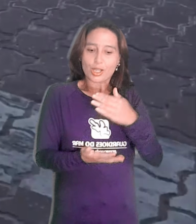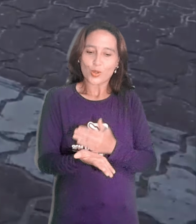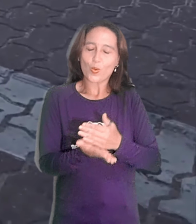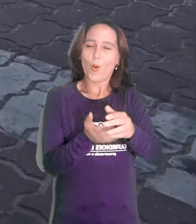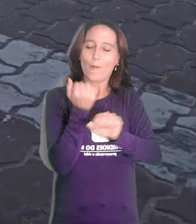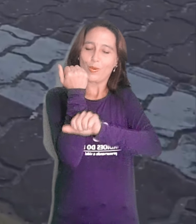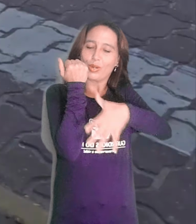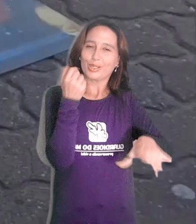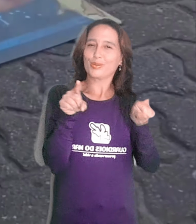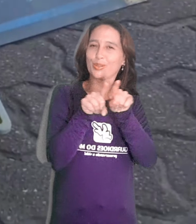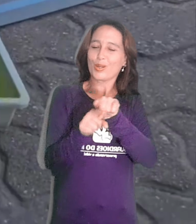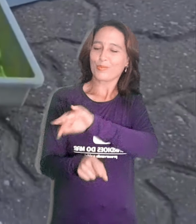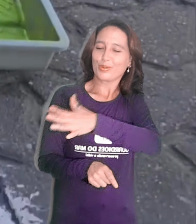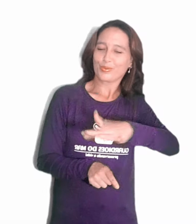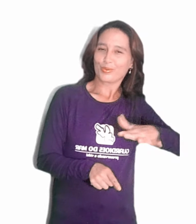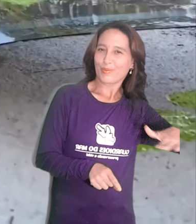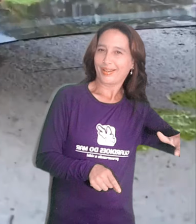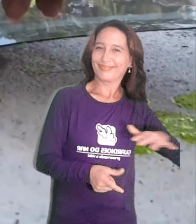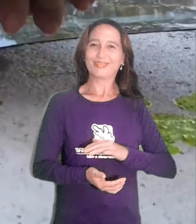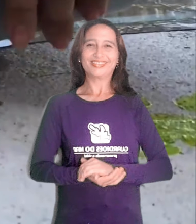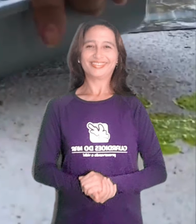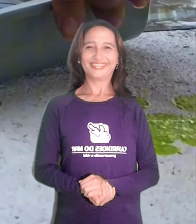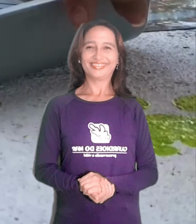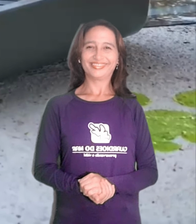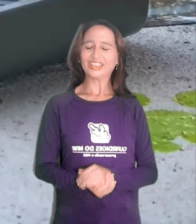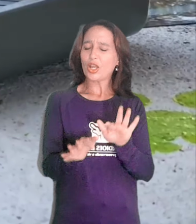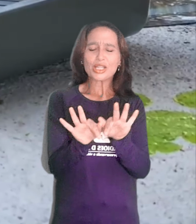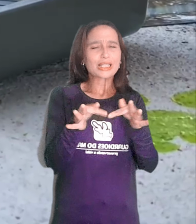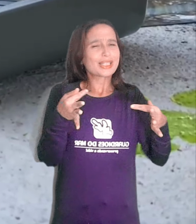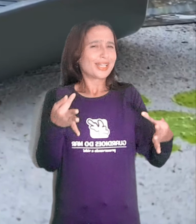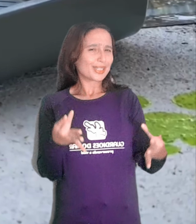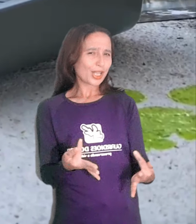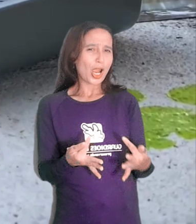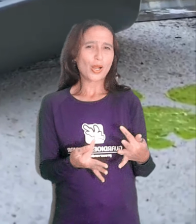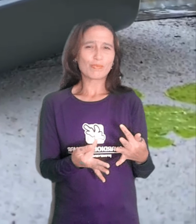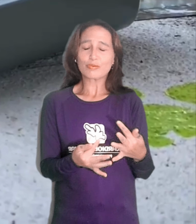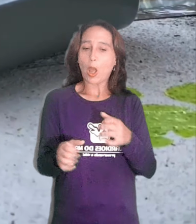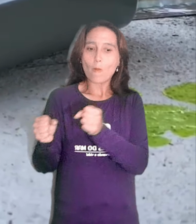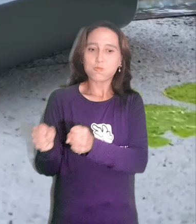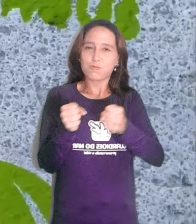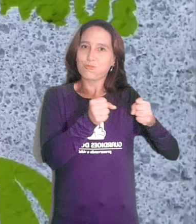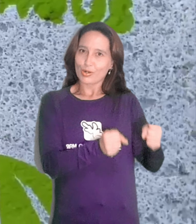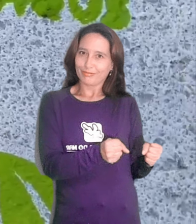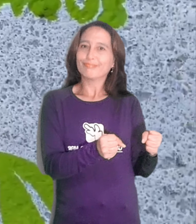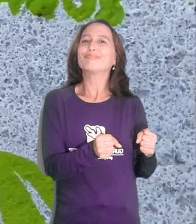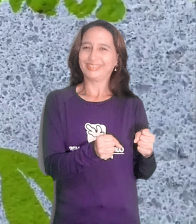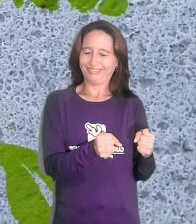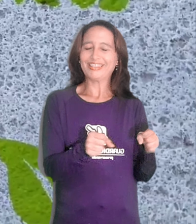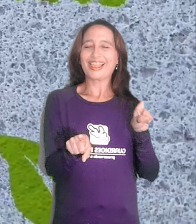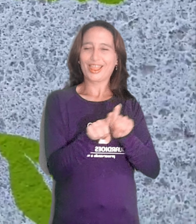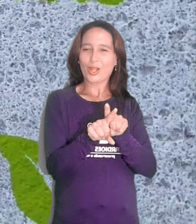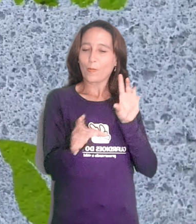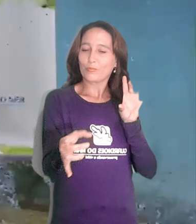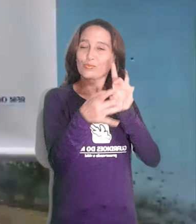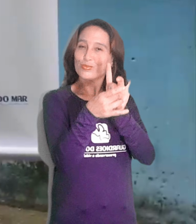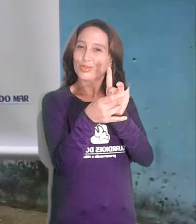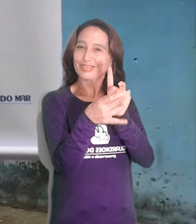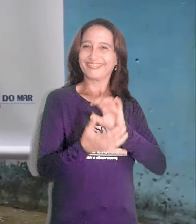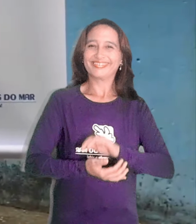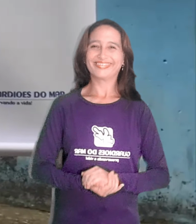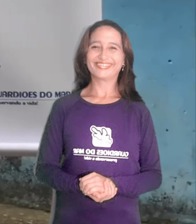Levamos para as ruas a mensagem. O mar e o manguezal começam aqui. Um gesto simples, mas carregado de poder, de conexão.